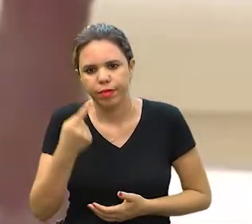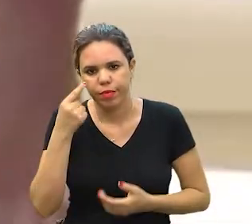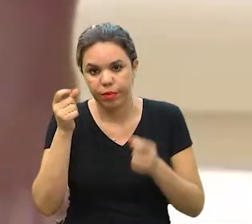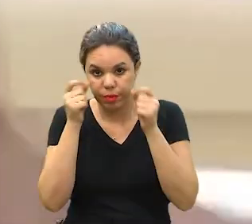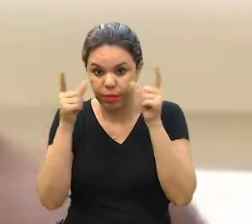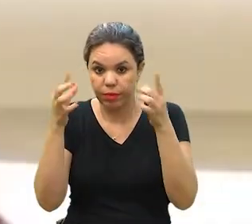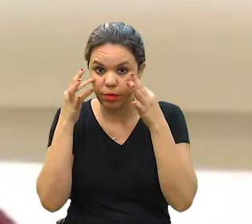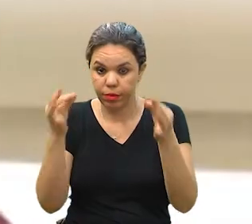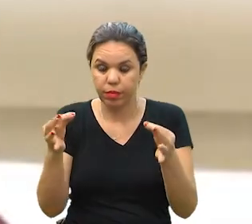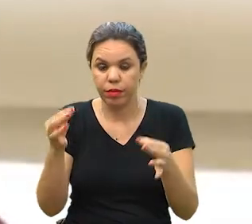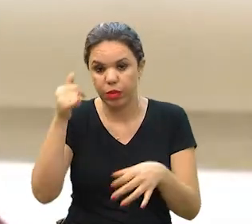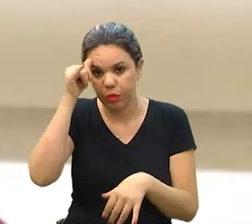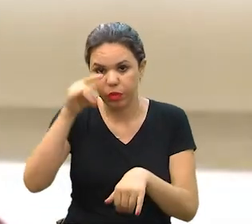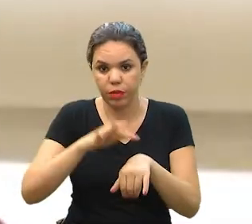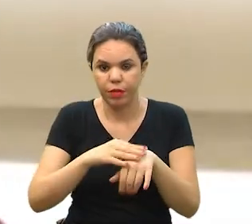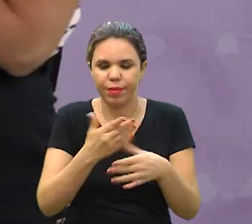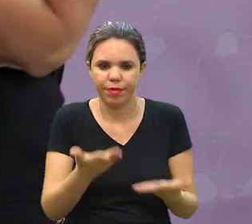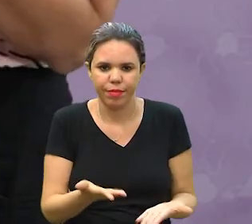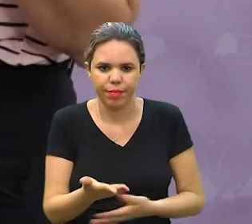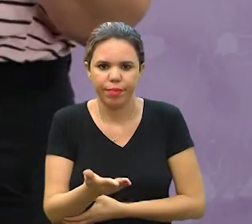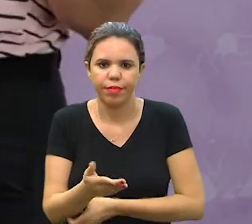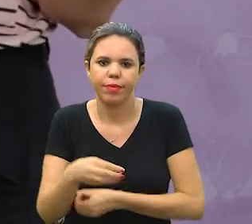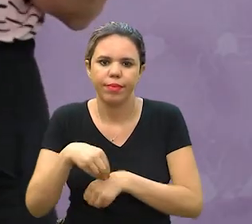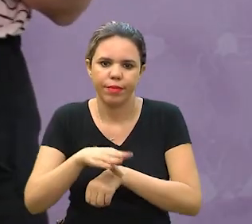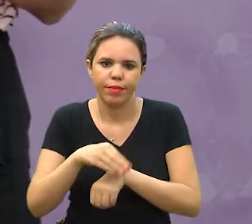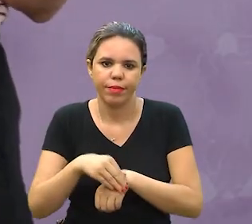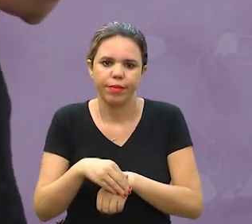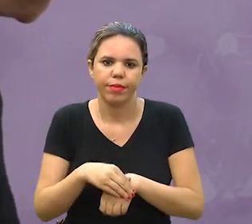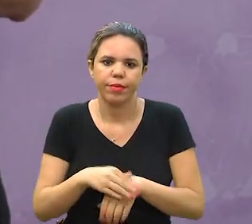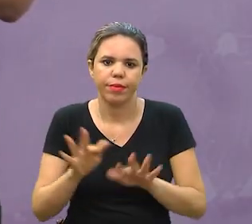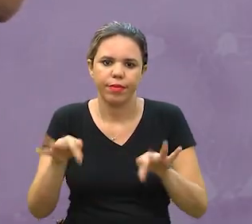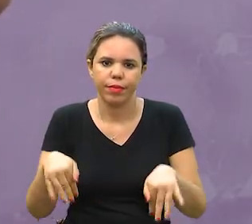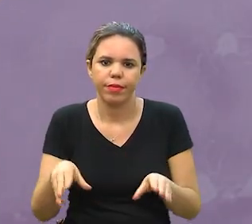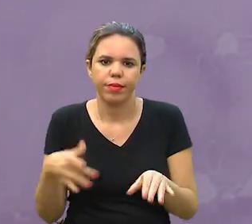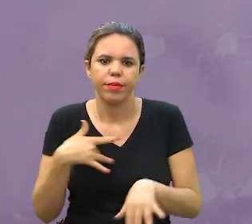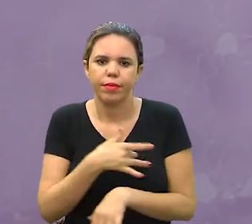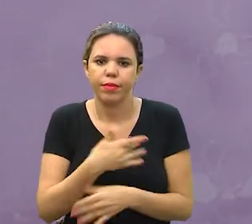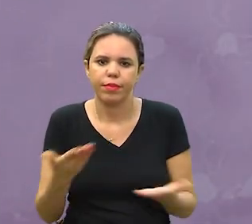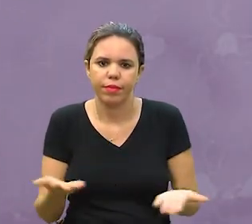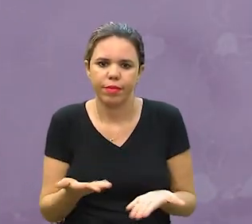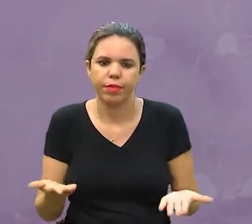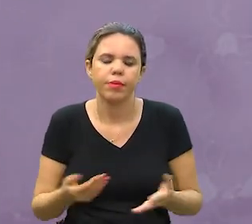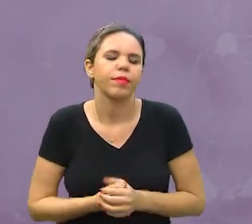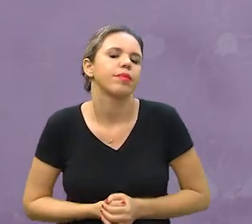olhos abertos na prevenção da trombose. E é com esse recado, então, que a gente encerra o